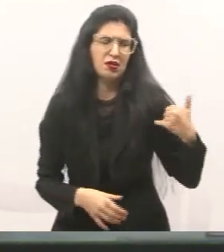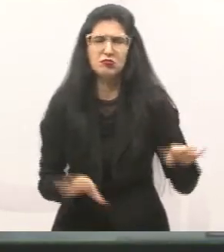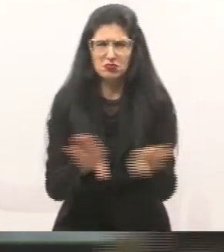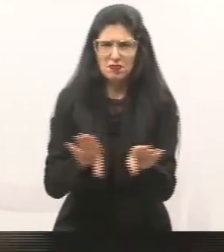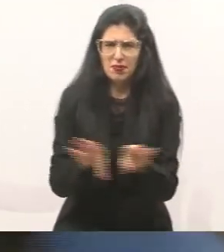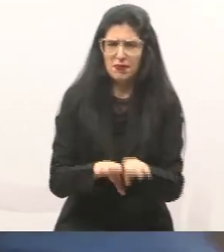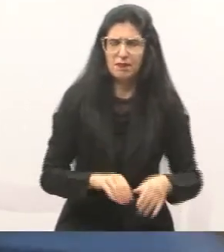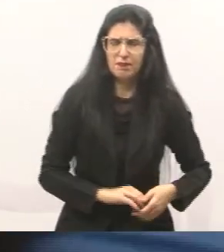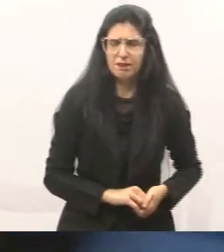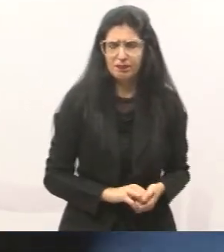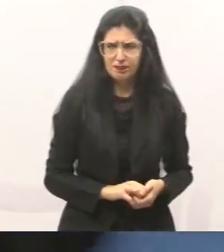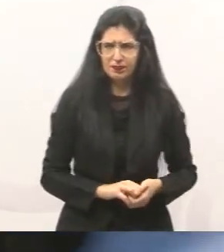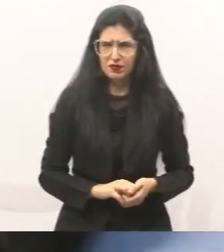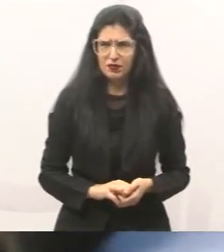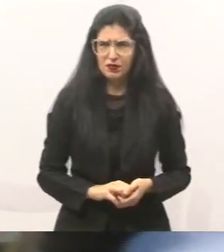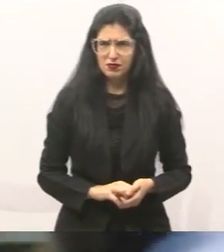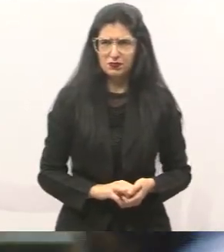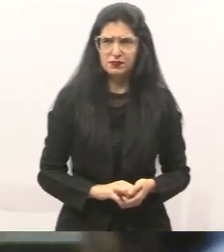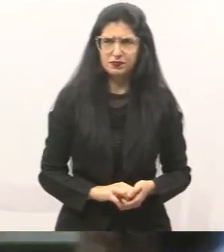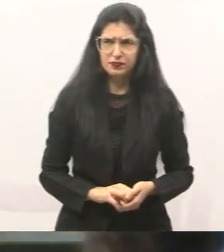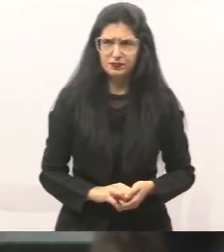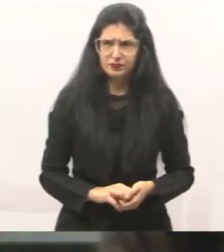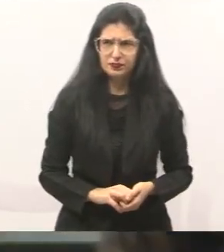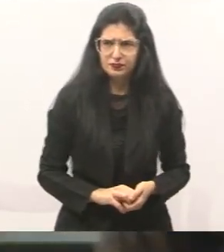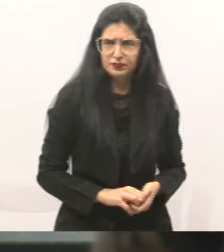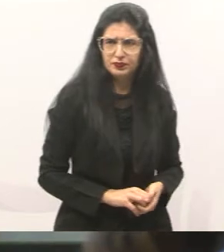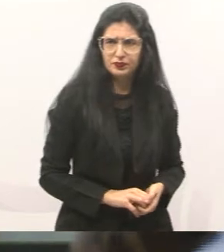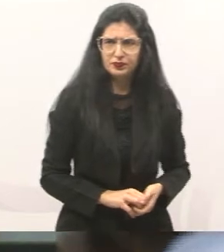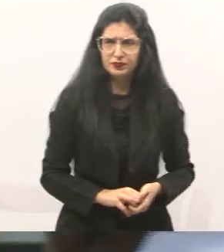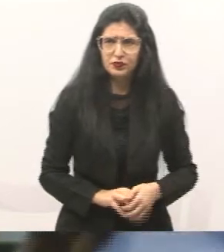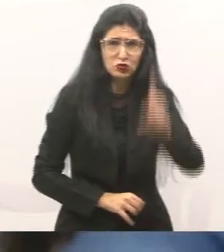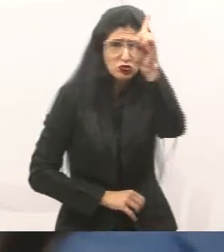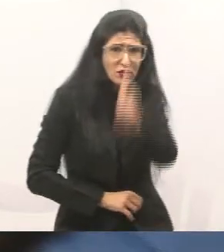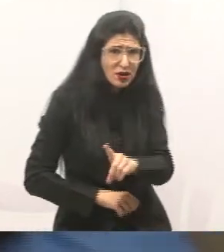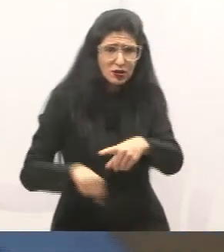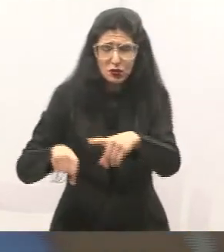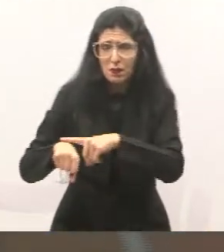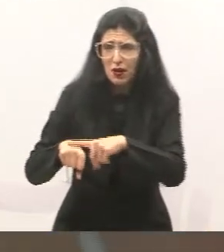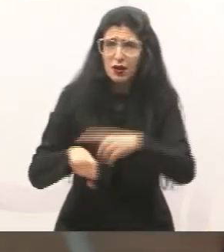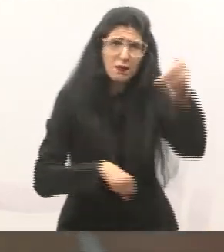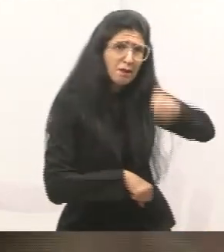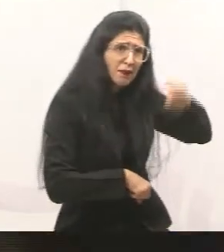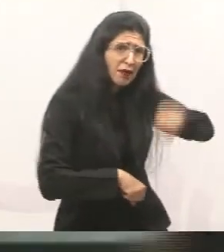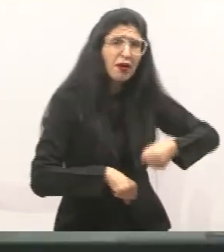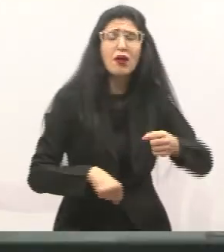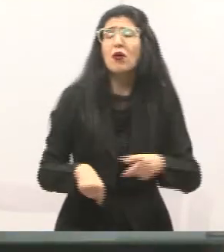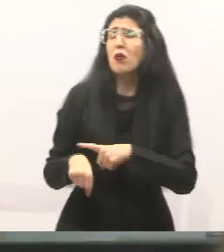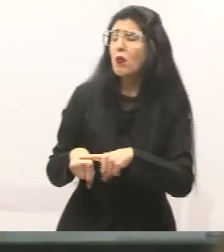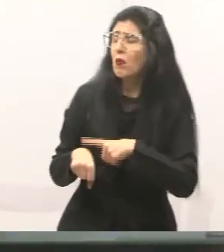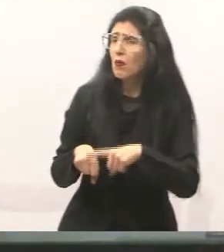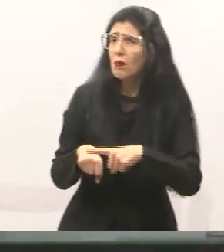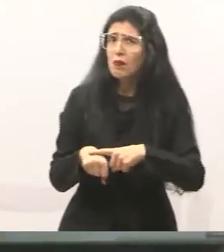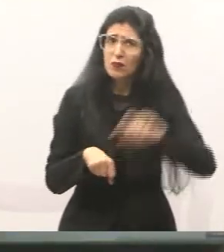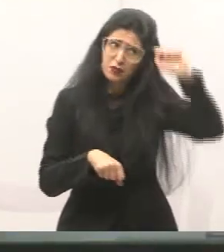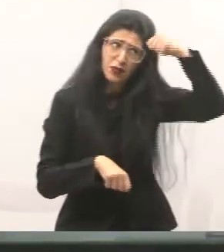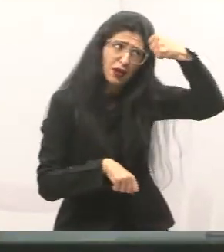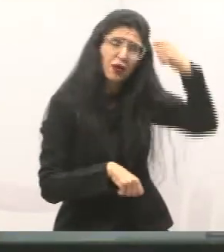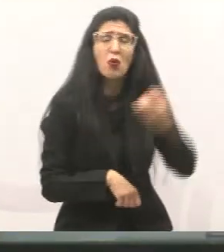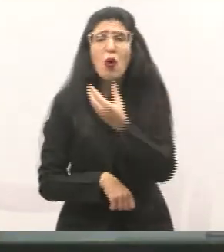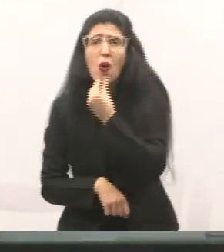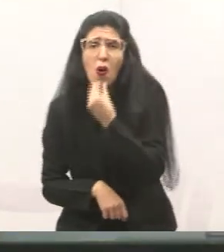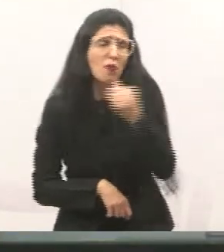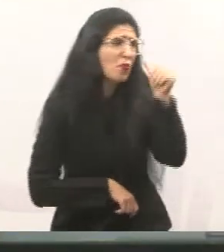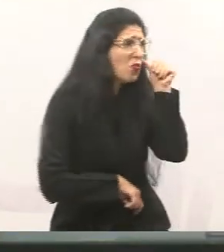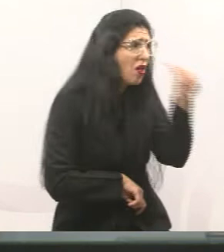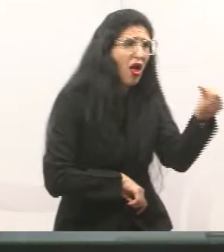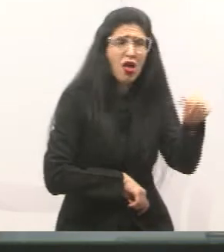permanentemente e diária é minha e sua, homem e mulher de boa vontade. Feito